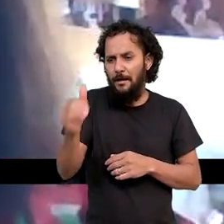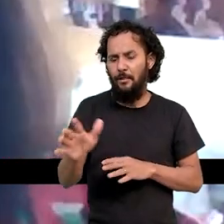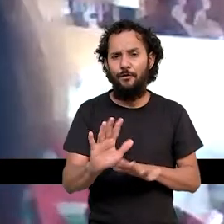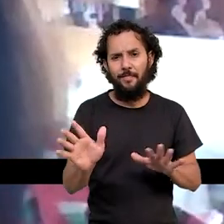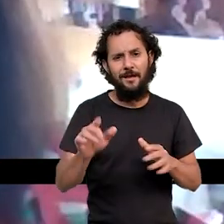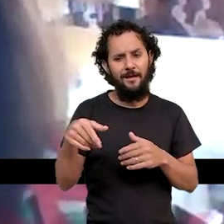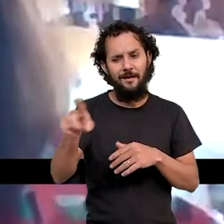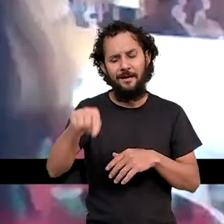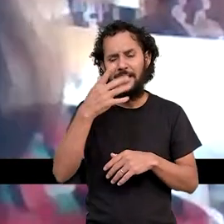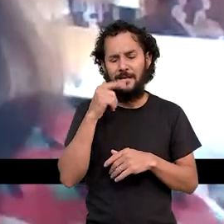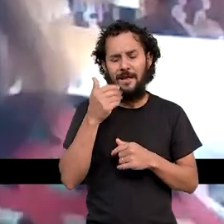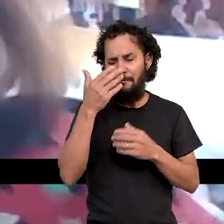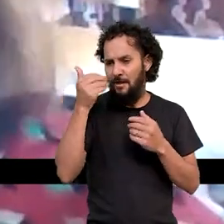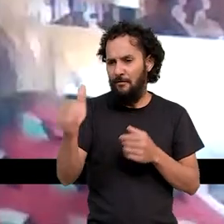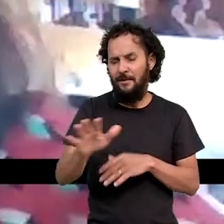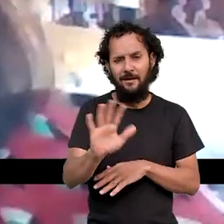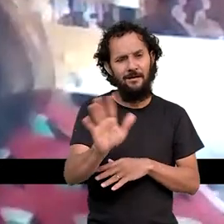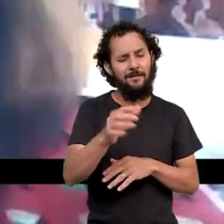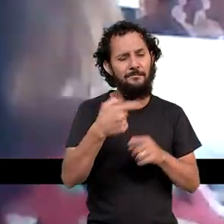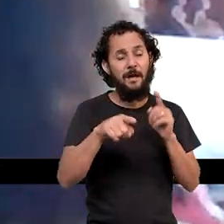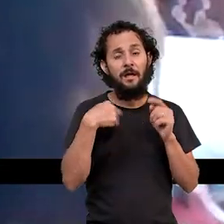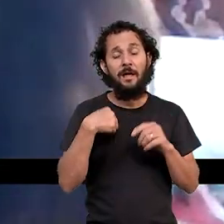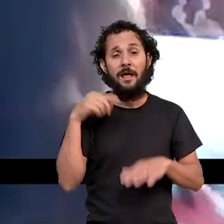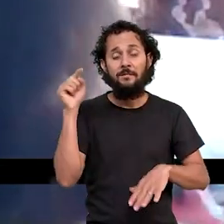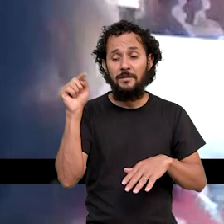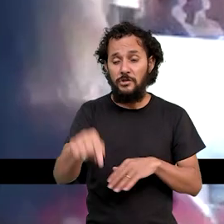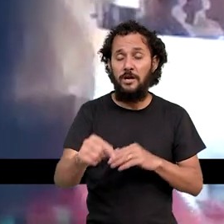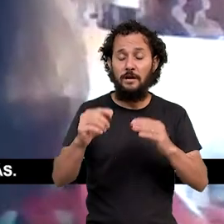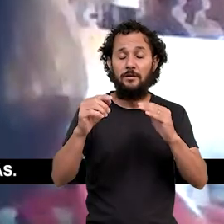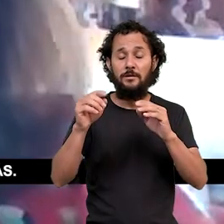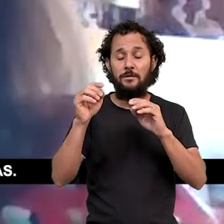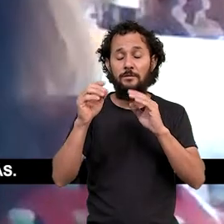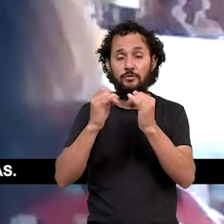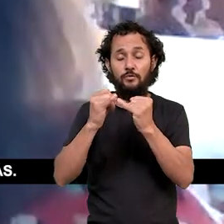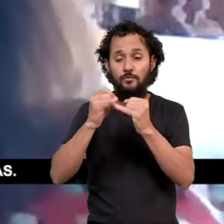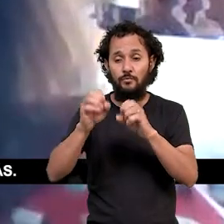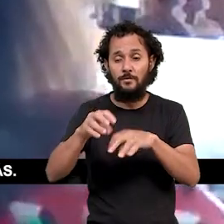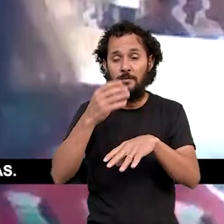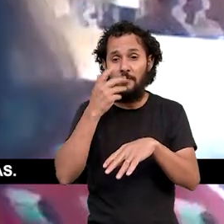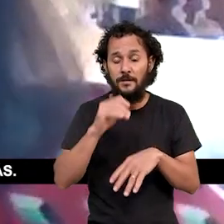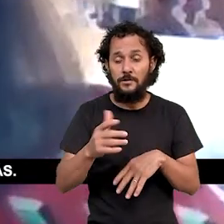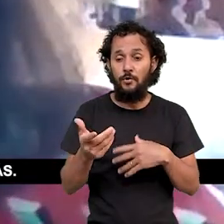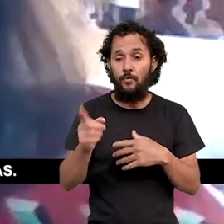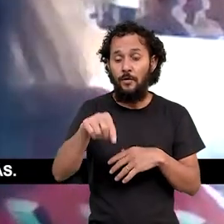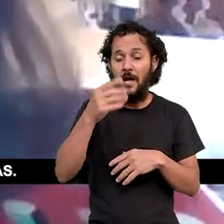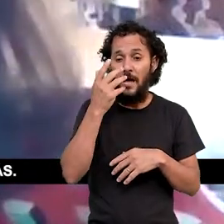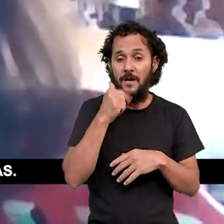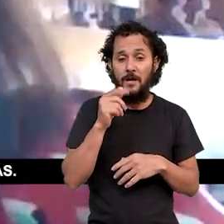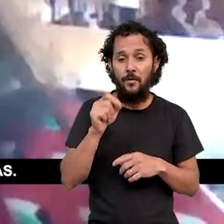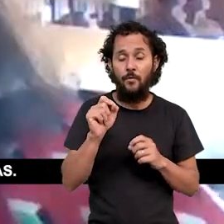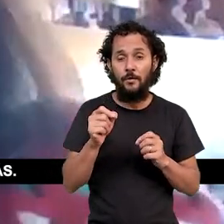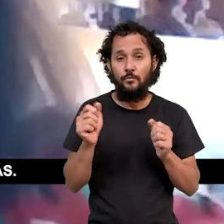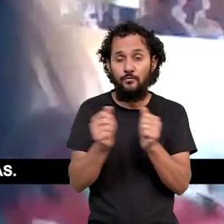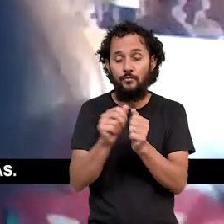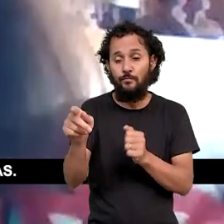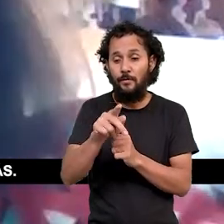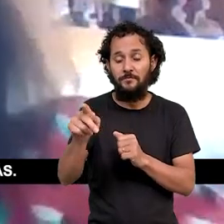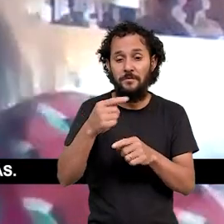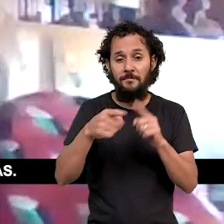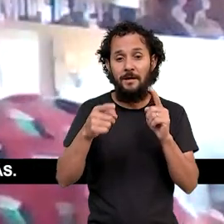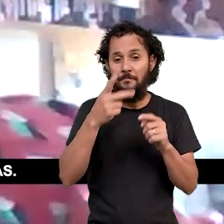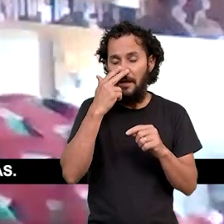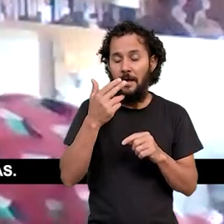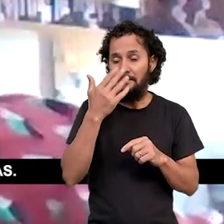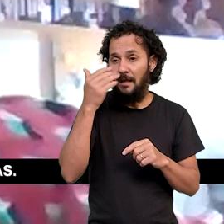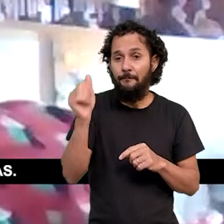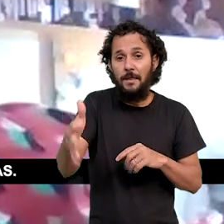abandonar as crianças. Eu falo, às vezes, você chega numa instituição de educação infantil e as crianças estão com os professores, mas elas